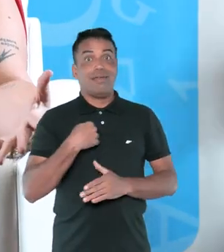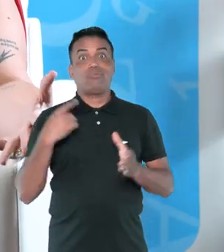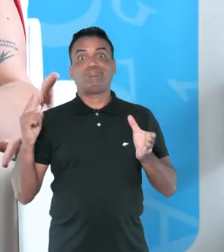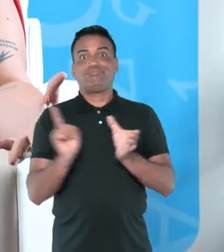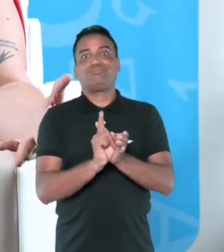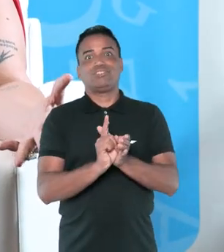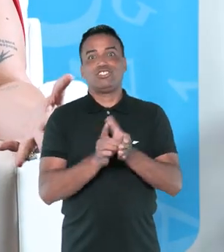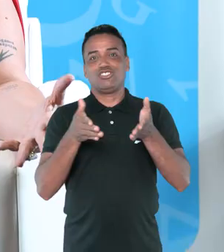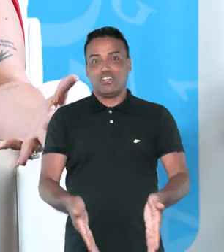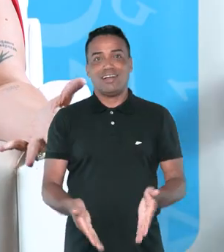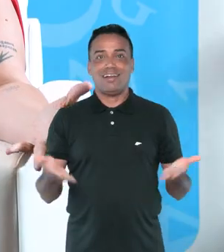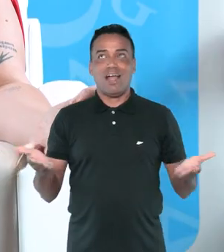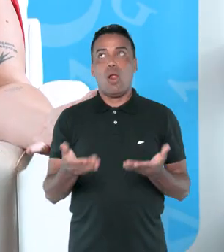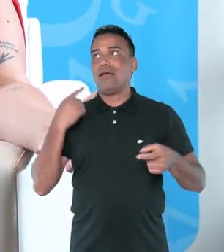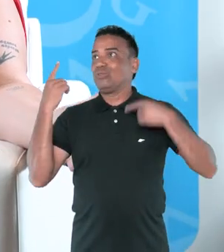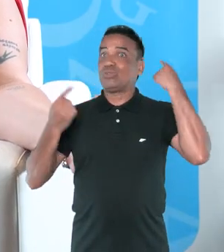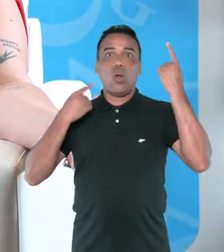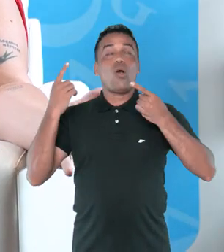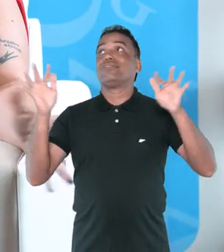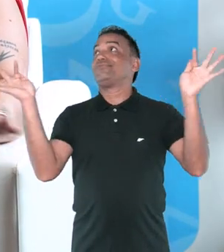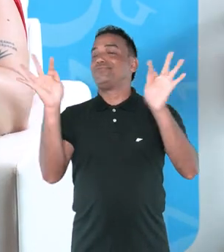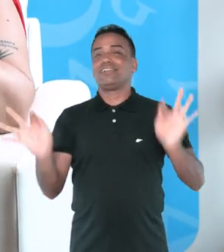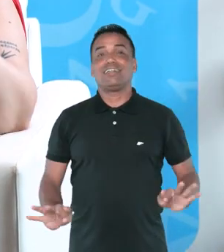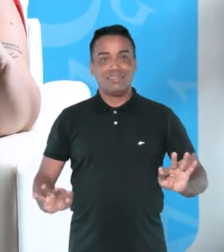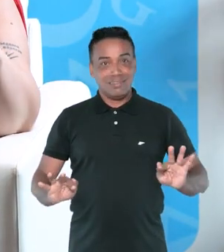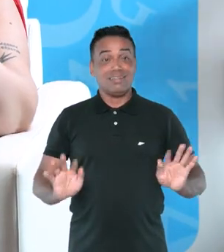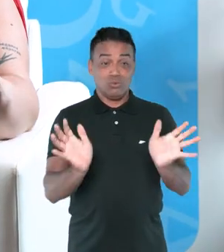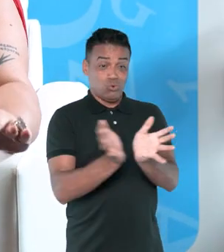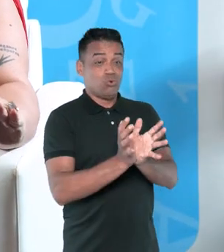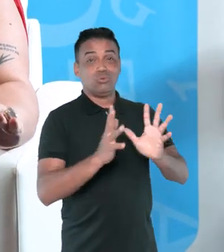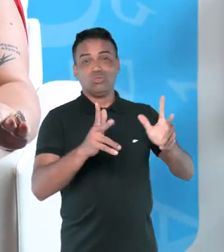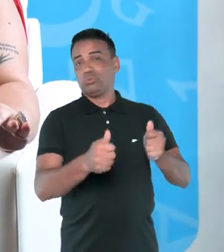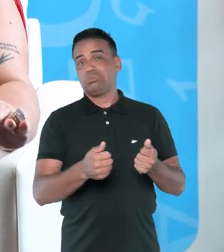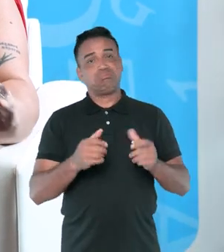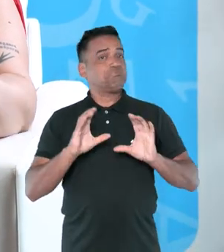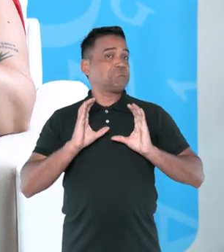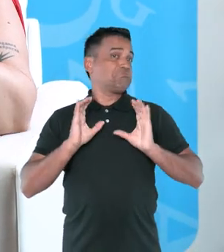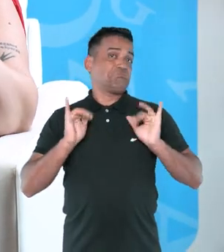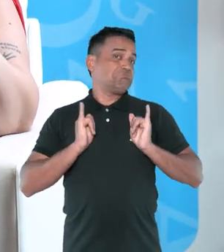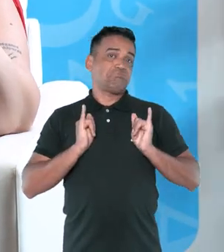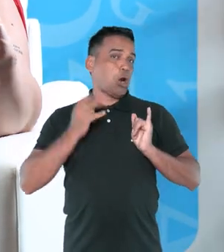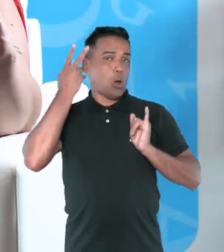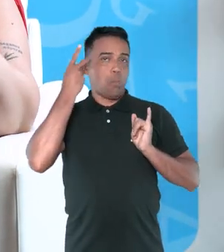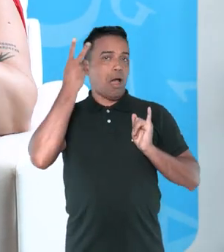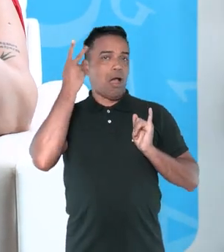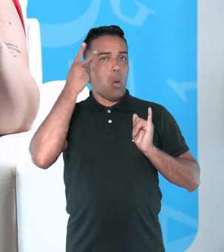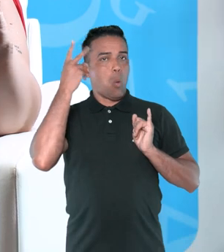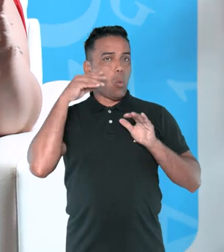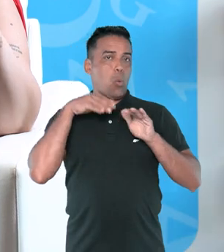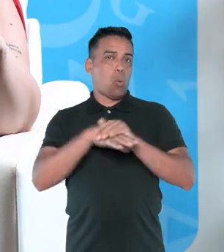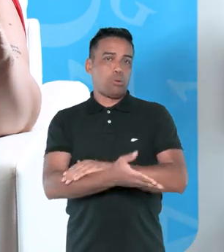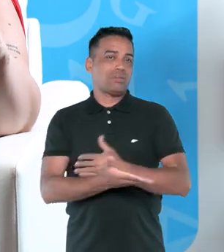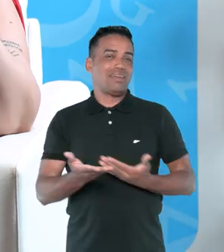daquele jeito, num estado alucinado de felicidade. Então, estava todo mundo agindo normalmente, estava todo mundo normal, ia todo mundo